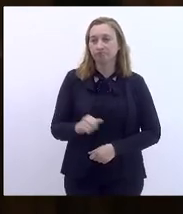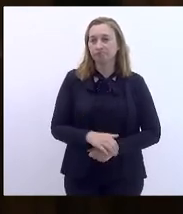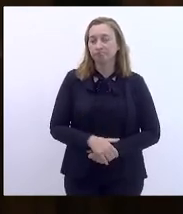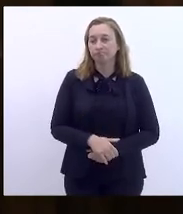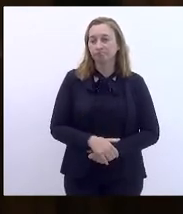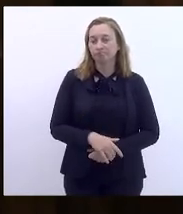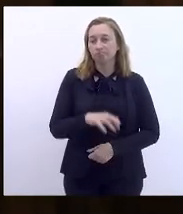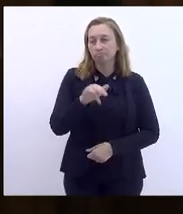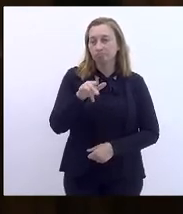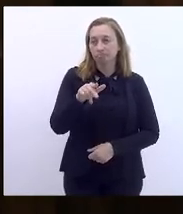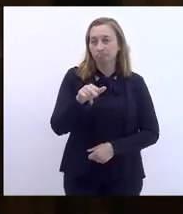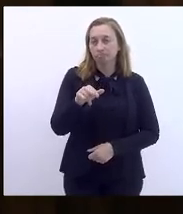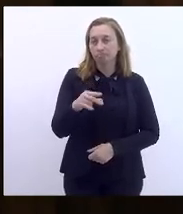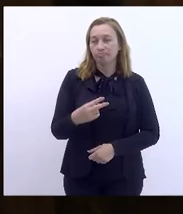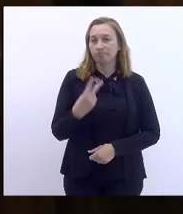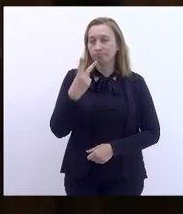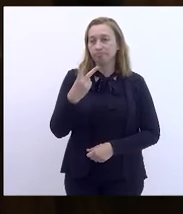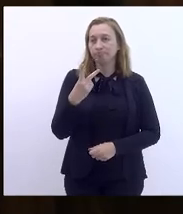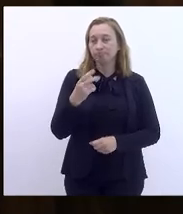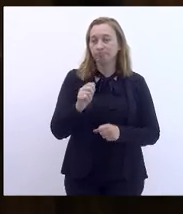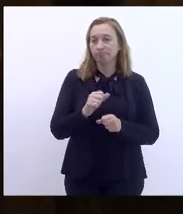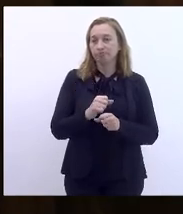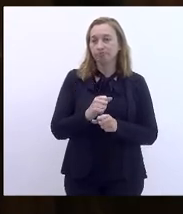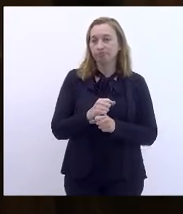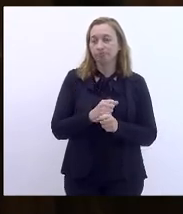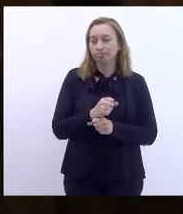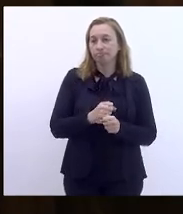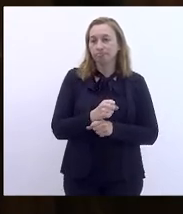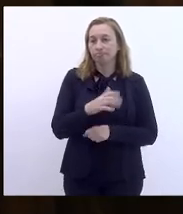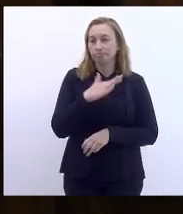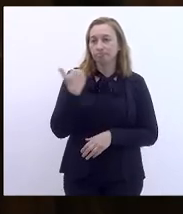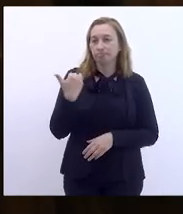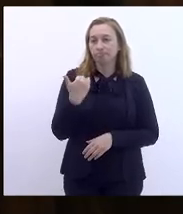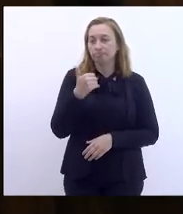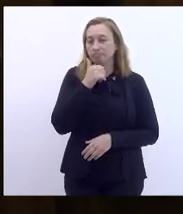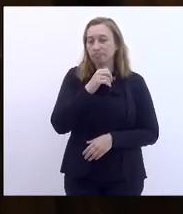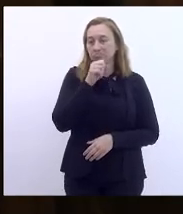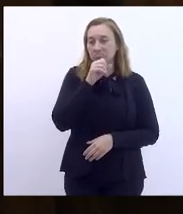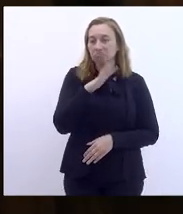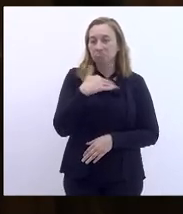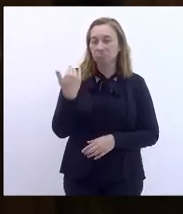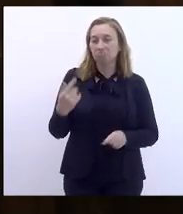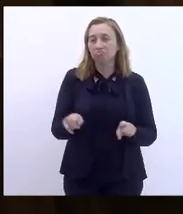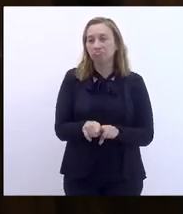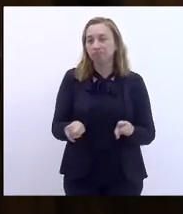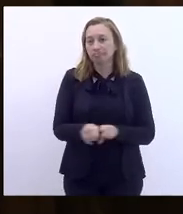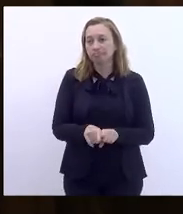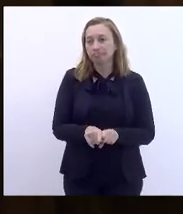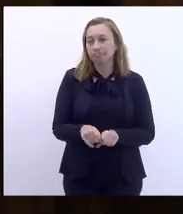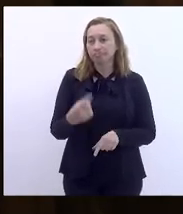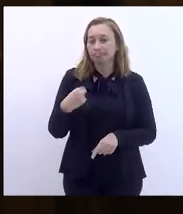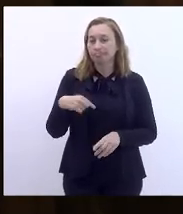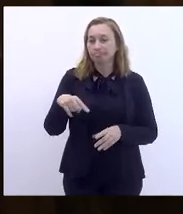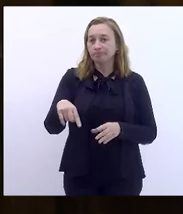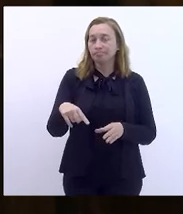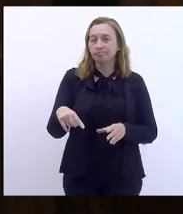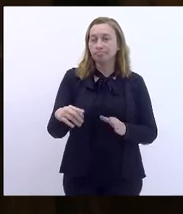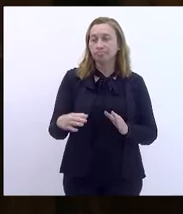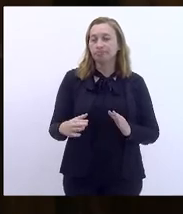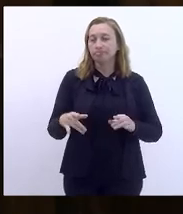que o meu irmão fazer a dois anos de moto de morto minha mãe veio a óbito Nós estava lá dentro